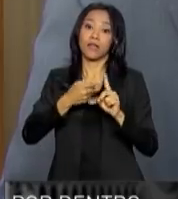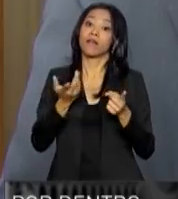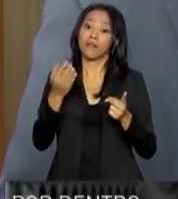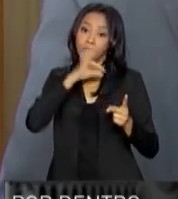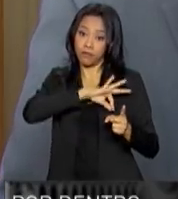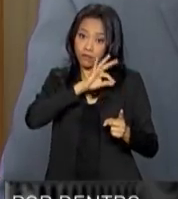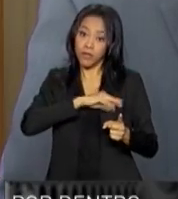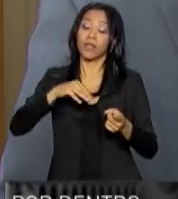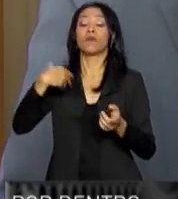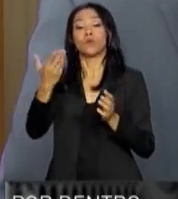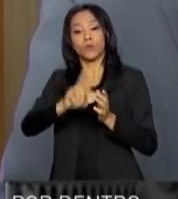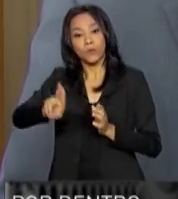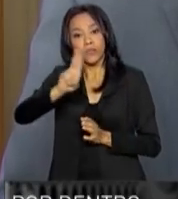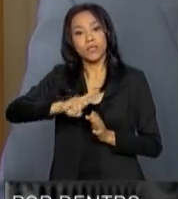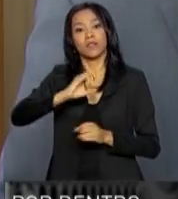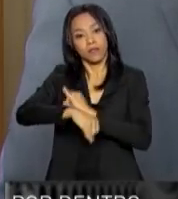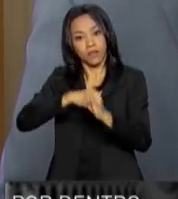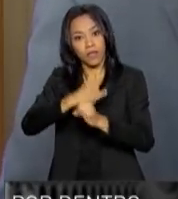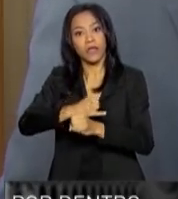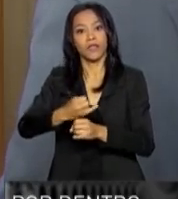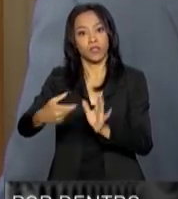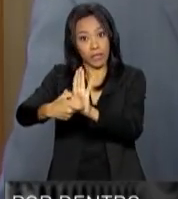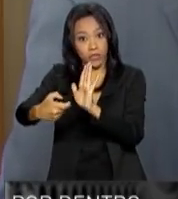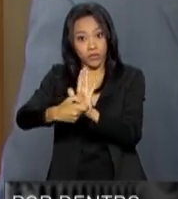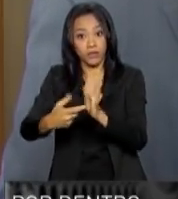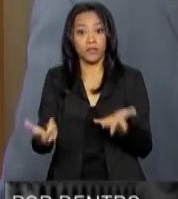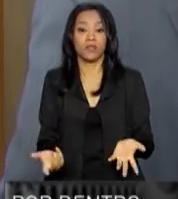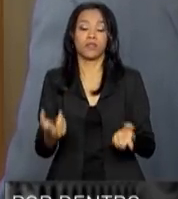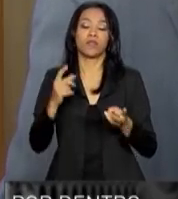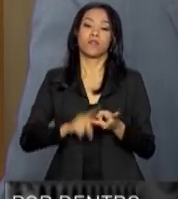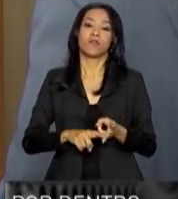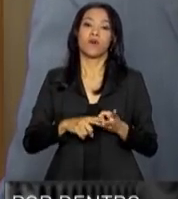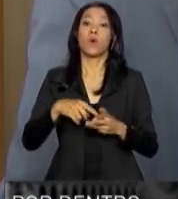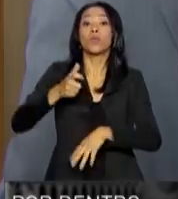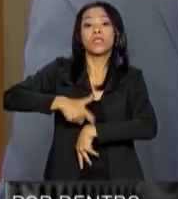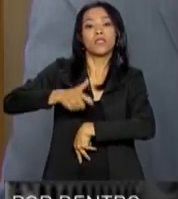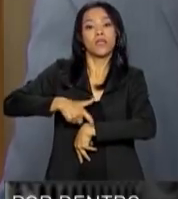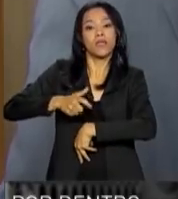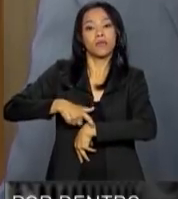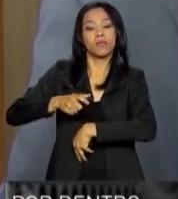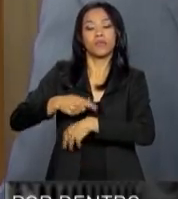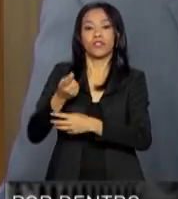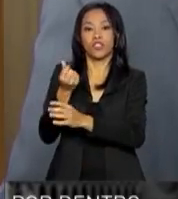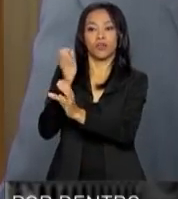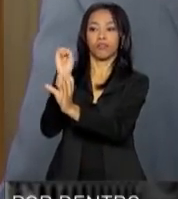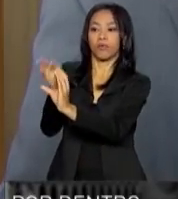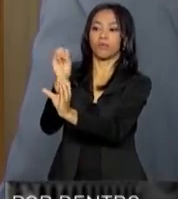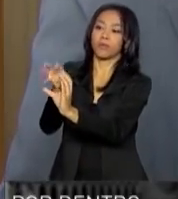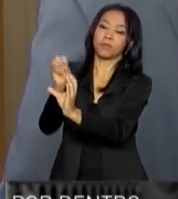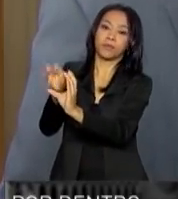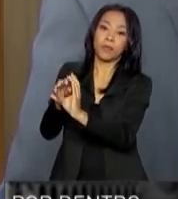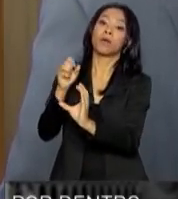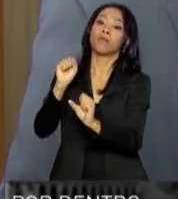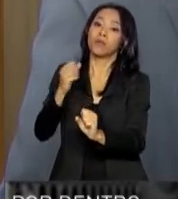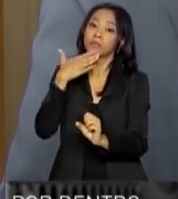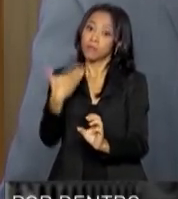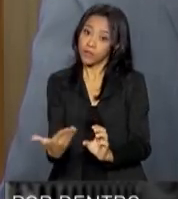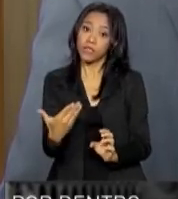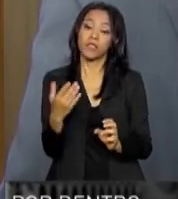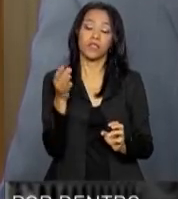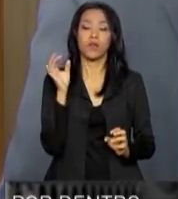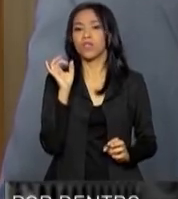que queria sua de março requerer sua aposentadoria por tempo de contribuição e assim por diante só que o inss não trabalha só com